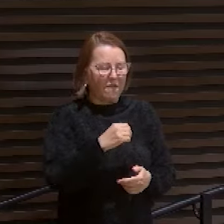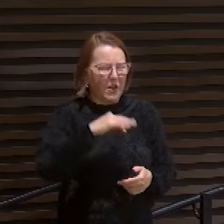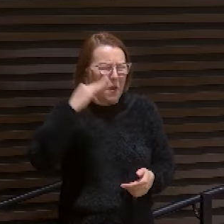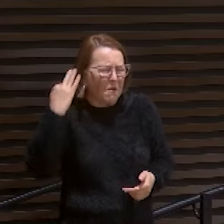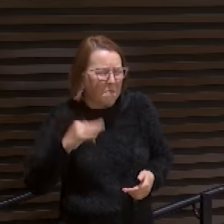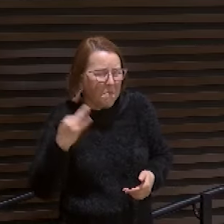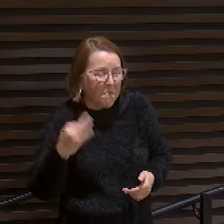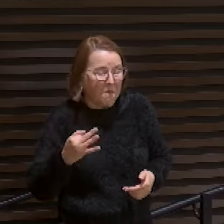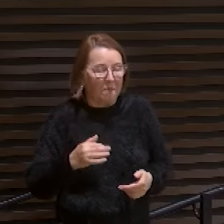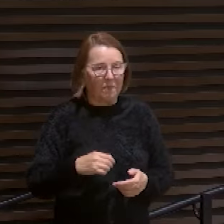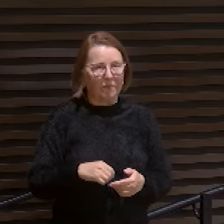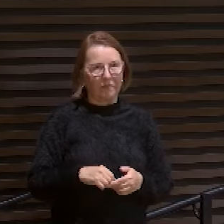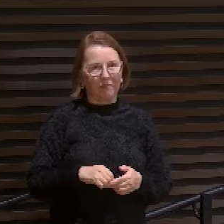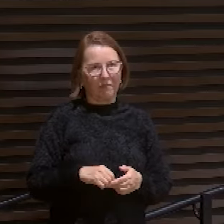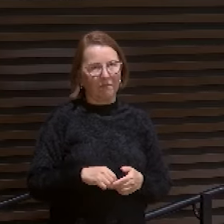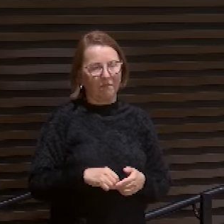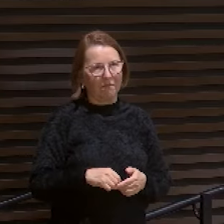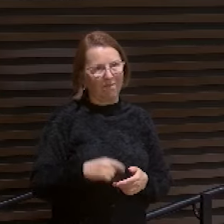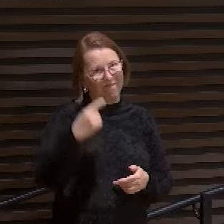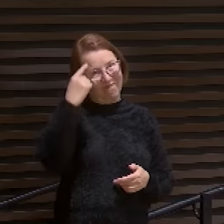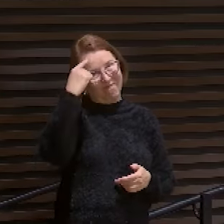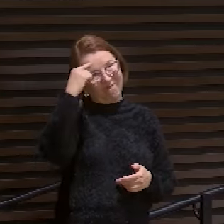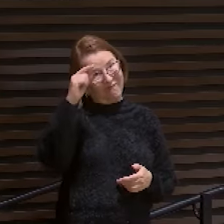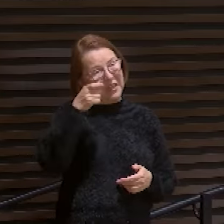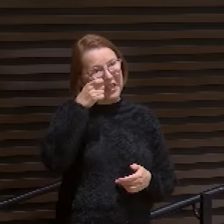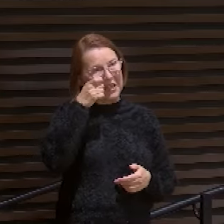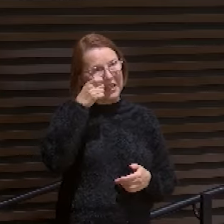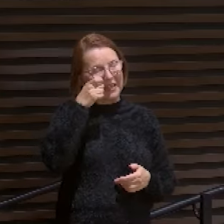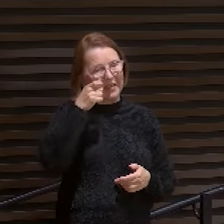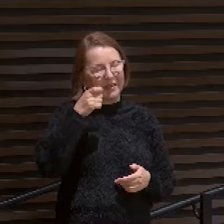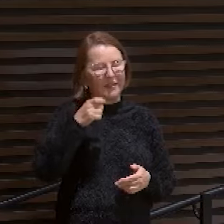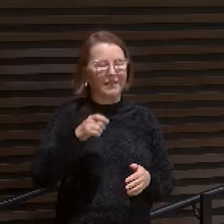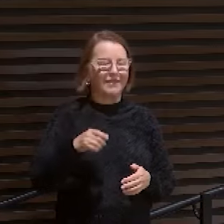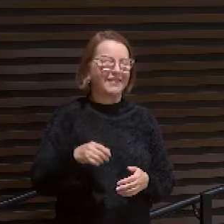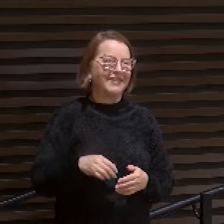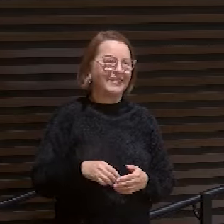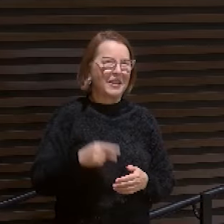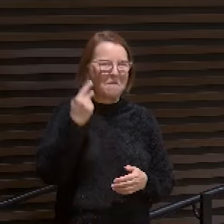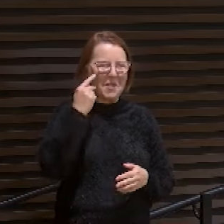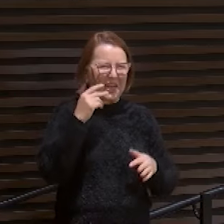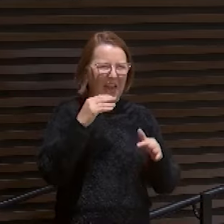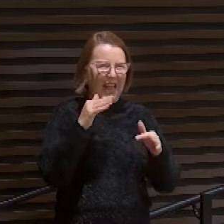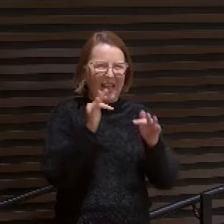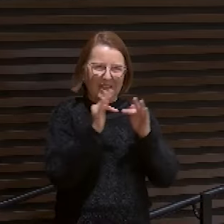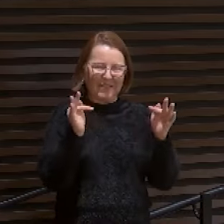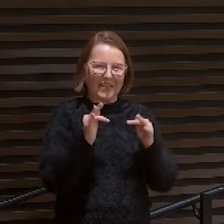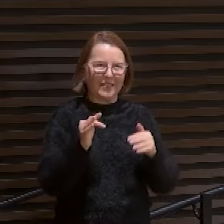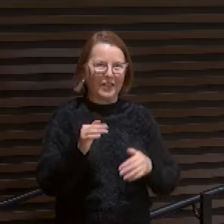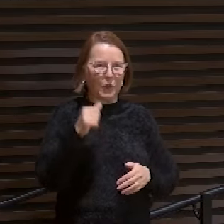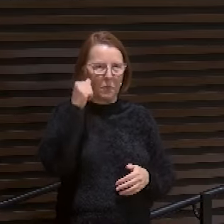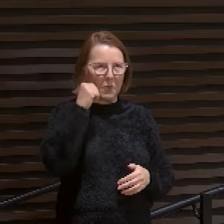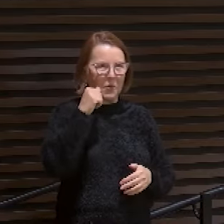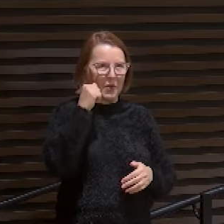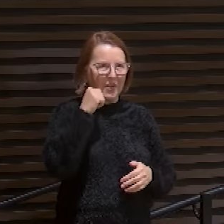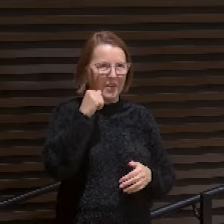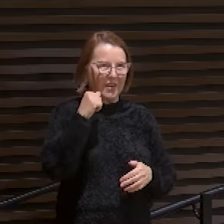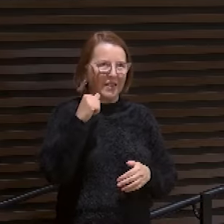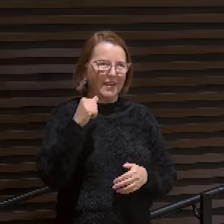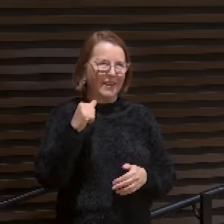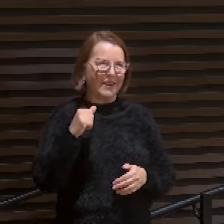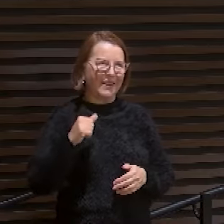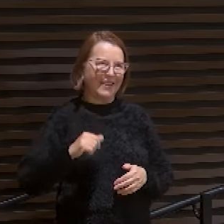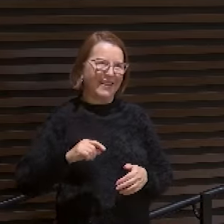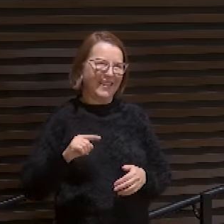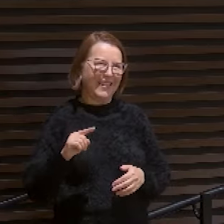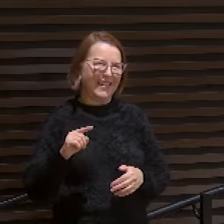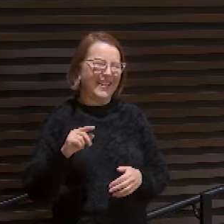A ideia é até um pouco interessante para os trocadilhos, porque uma mulher nunca pariu com dor, só pare